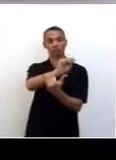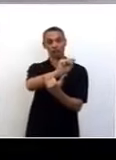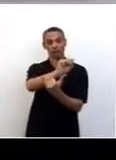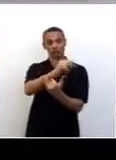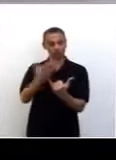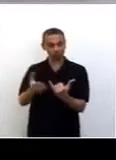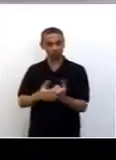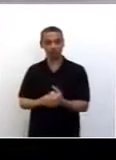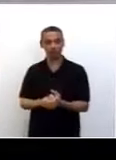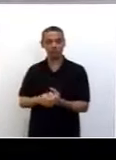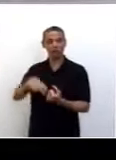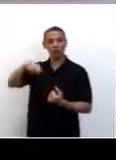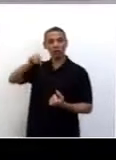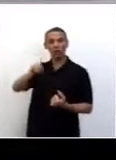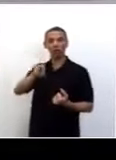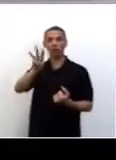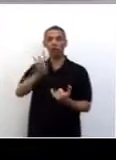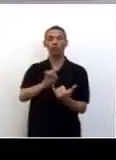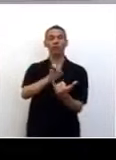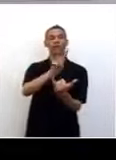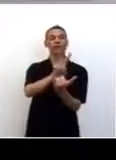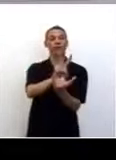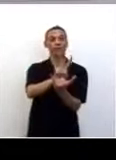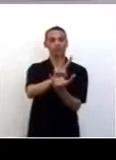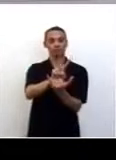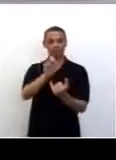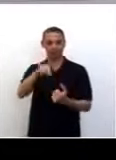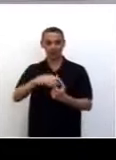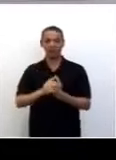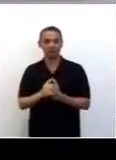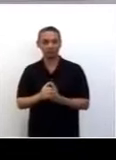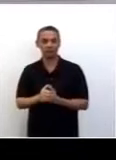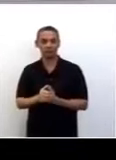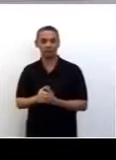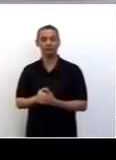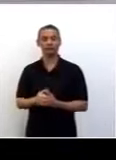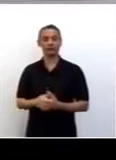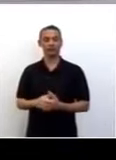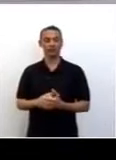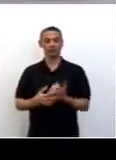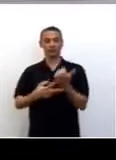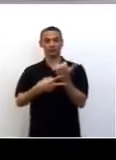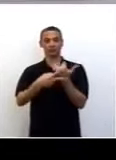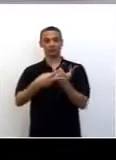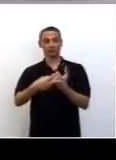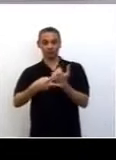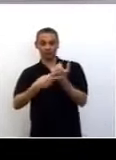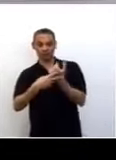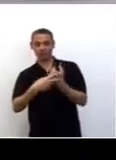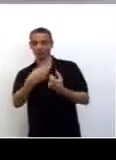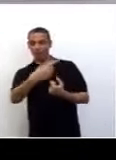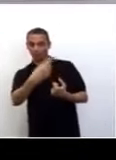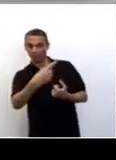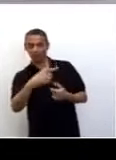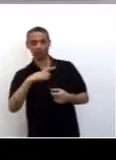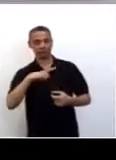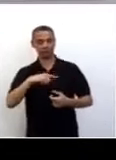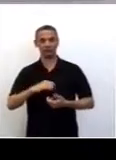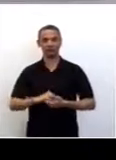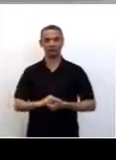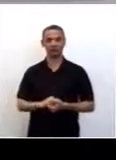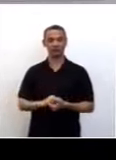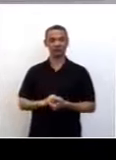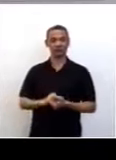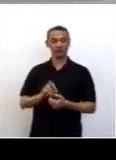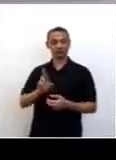é o verbo principal então é sempre a ordem auxiliar o sujeito e o verbo principal então